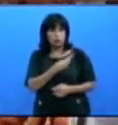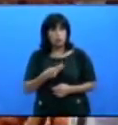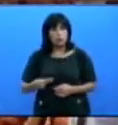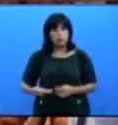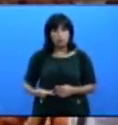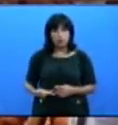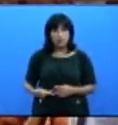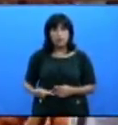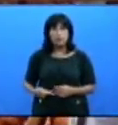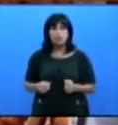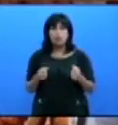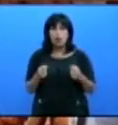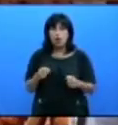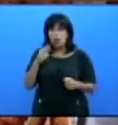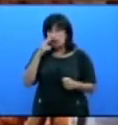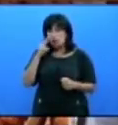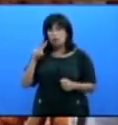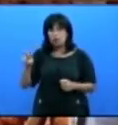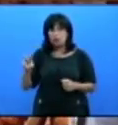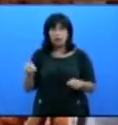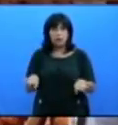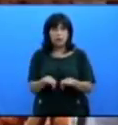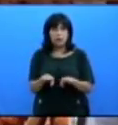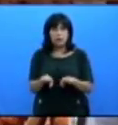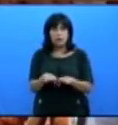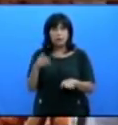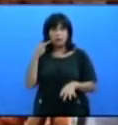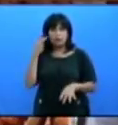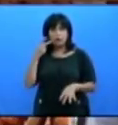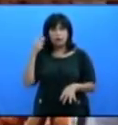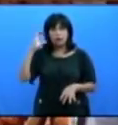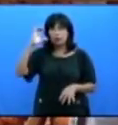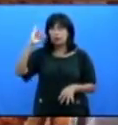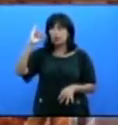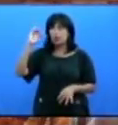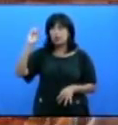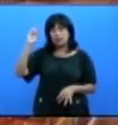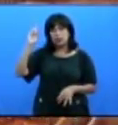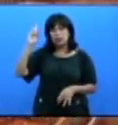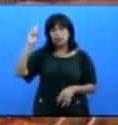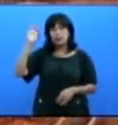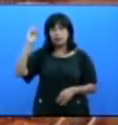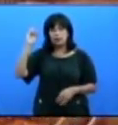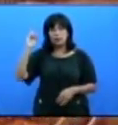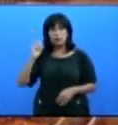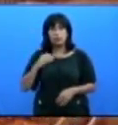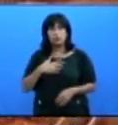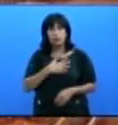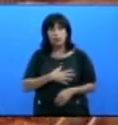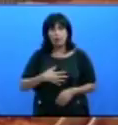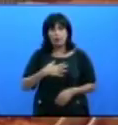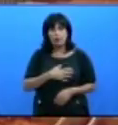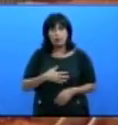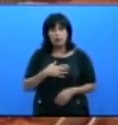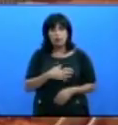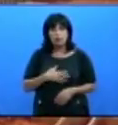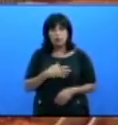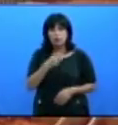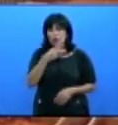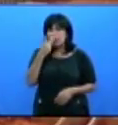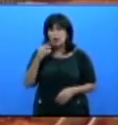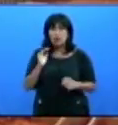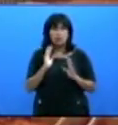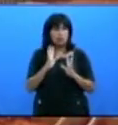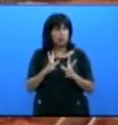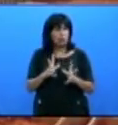são membros desta comissão o vereador Cido Saraiva e a vereadora Edna Flor. E nós gostaríamos de dividir com